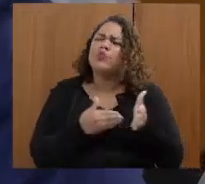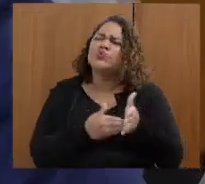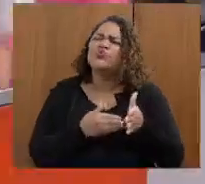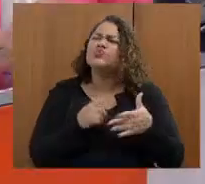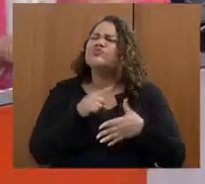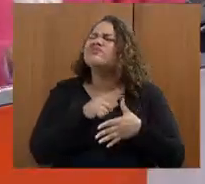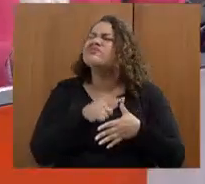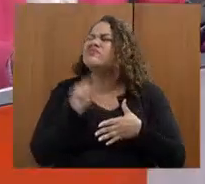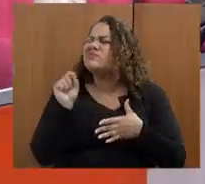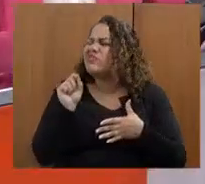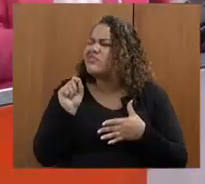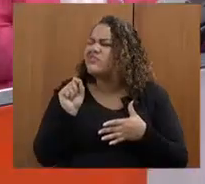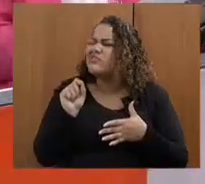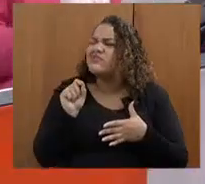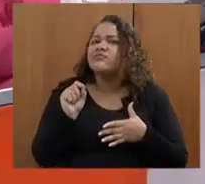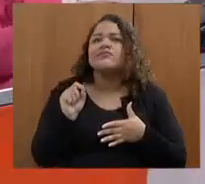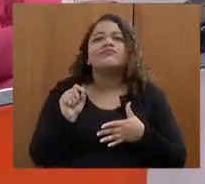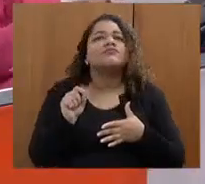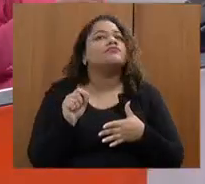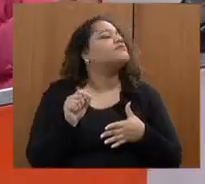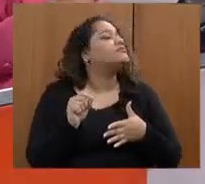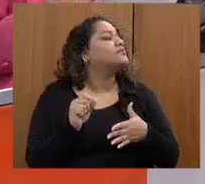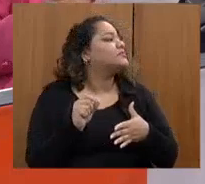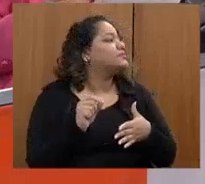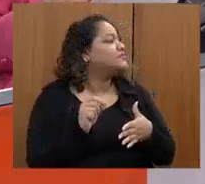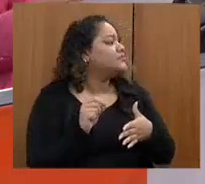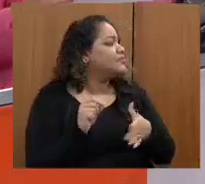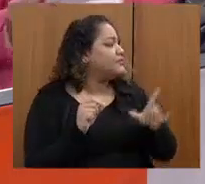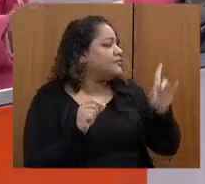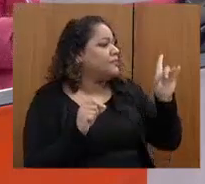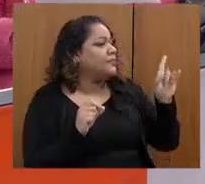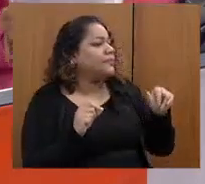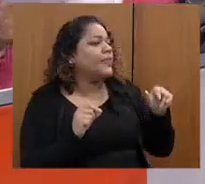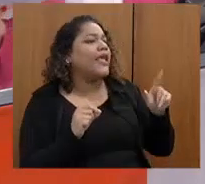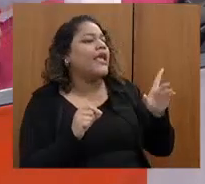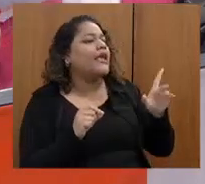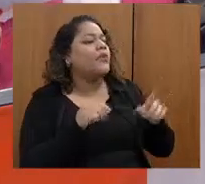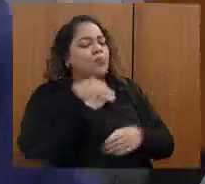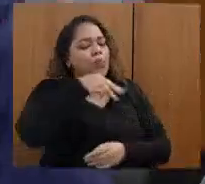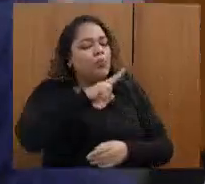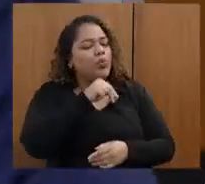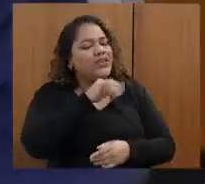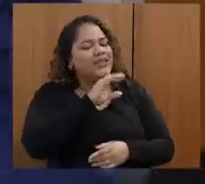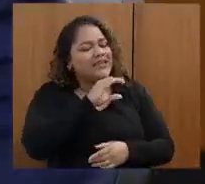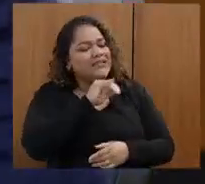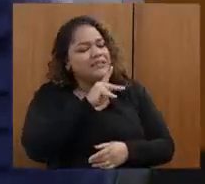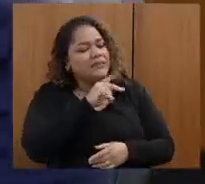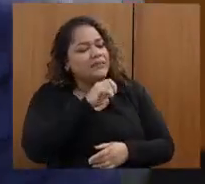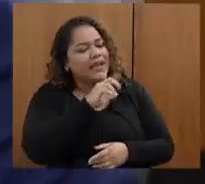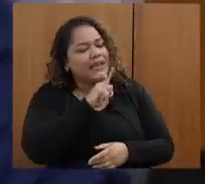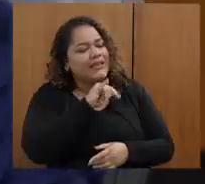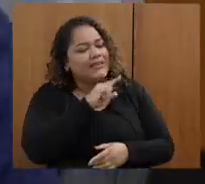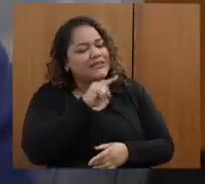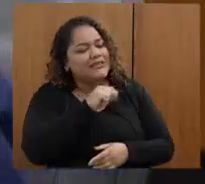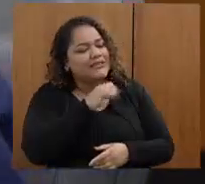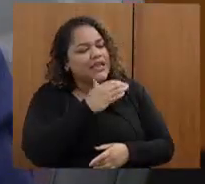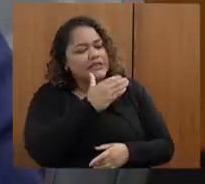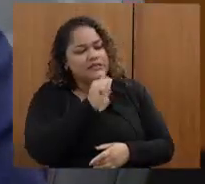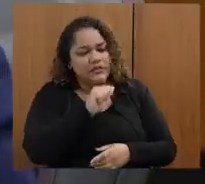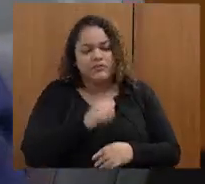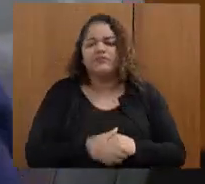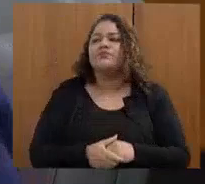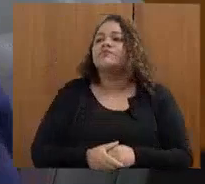último em relação a municipalização esses são Nós realmente